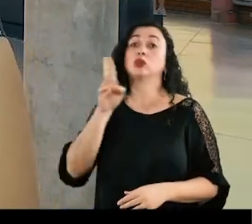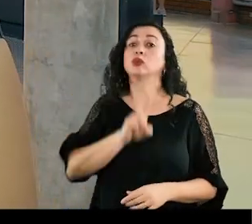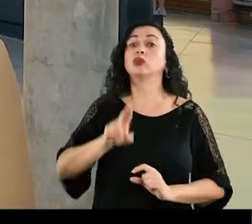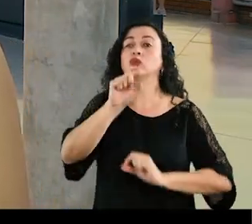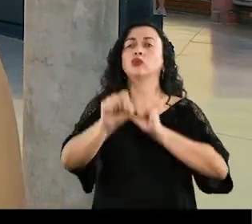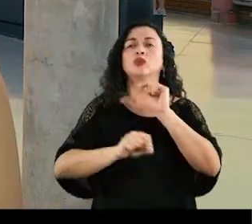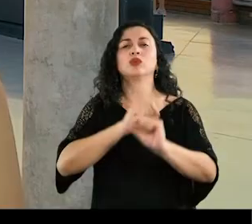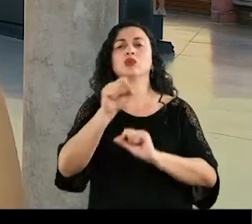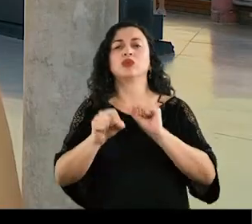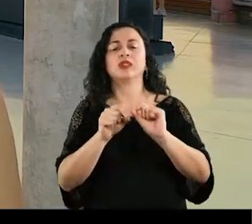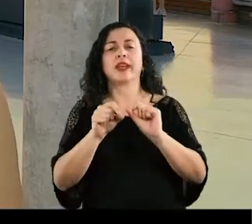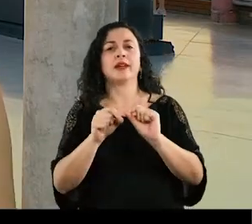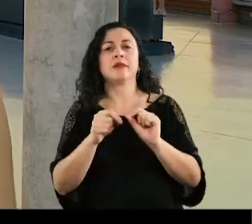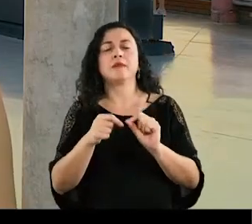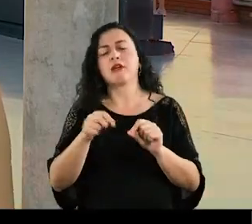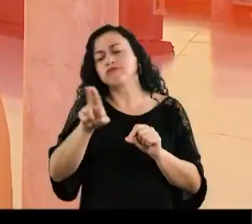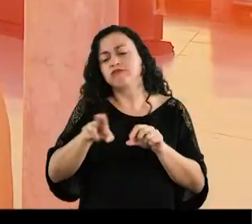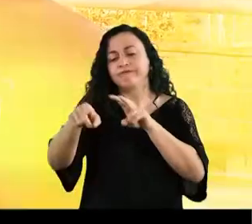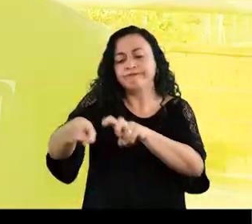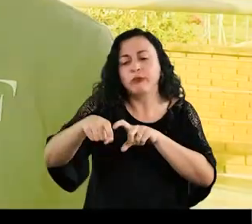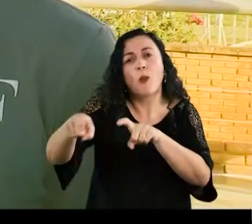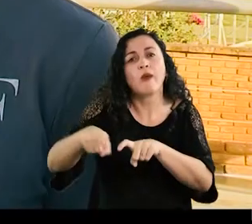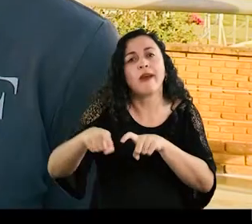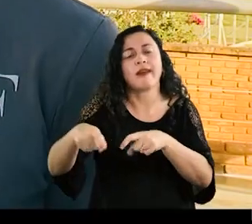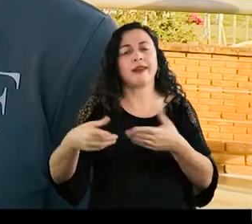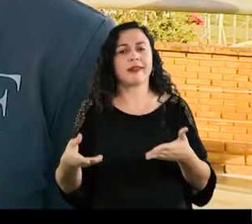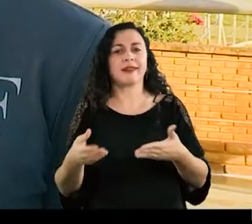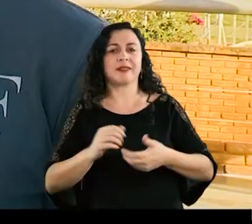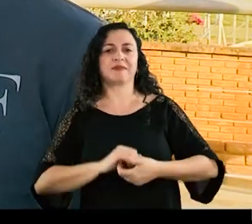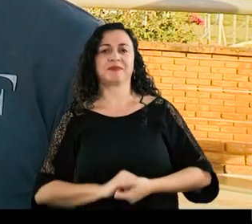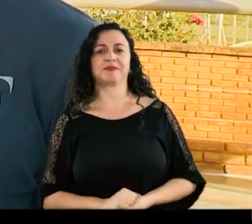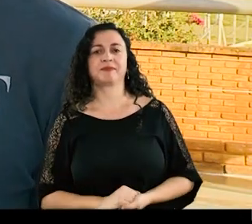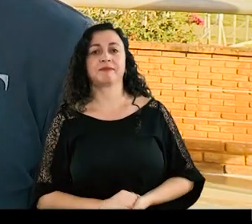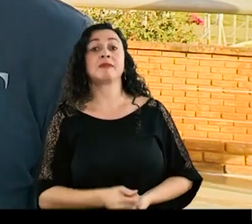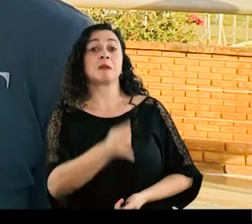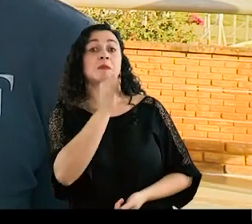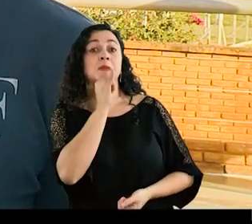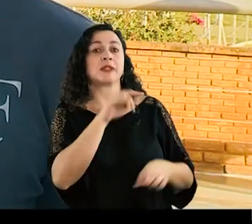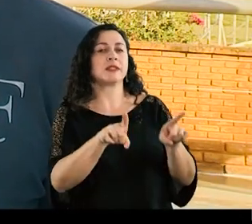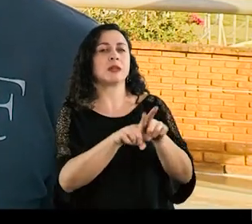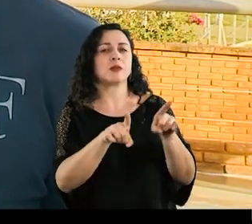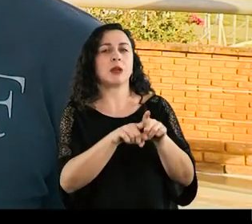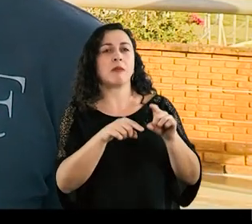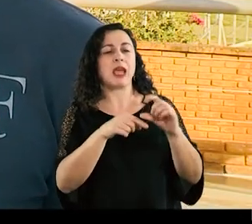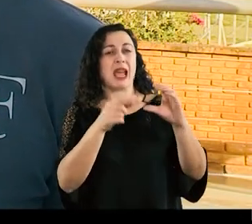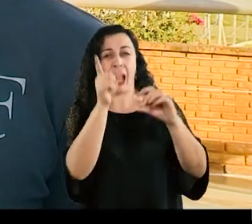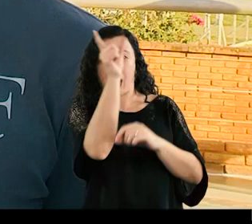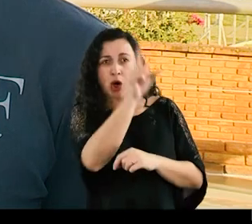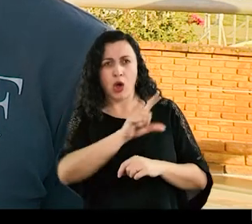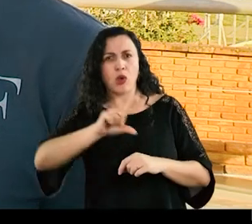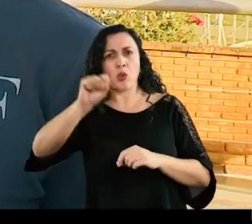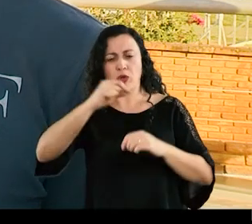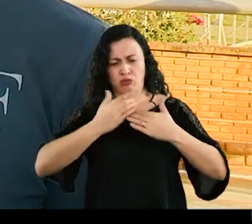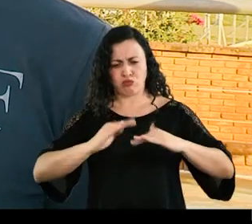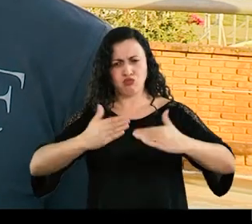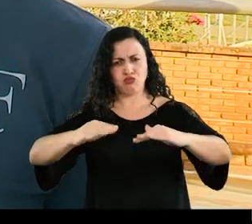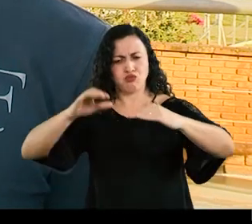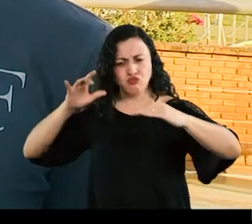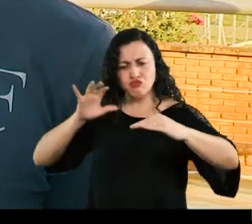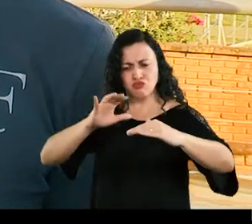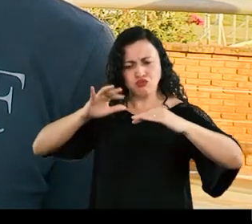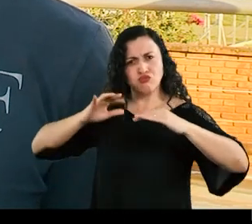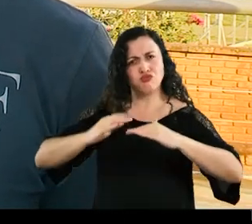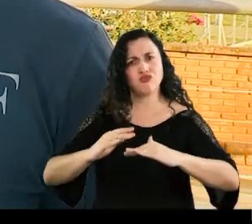usado para colheita. Por exemplo, a lua influencia as marés, que tem um impacto, por exemplo,